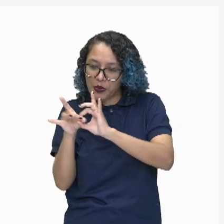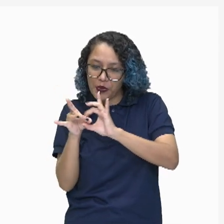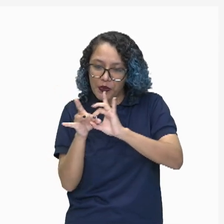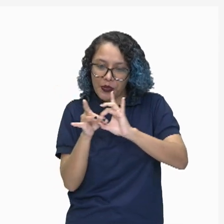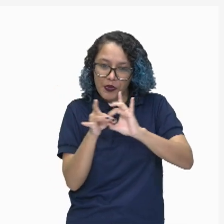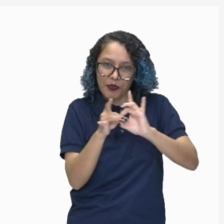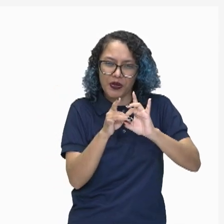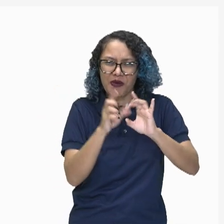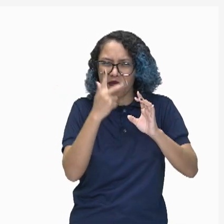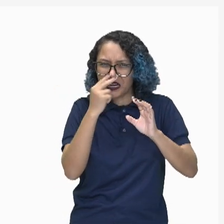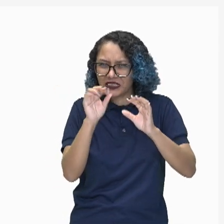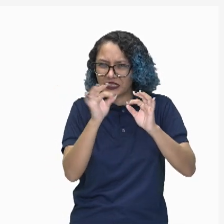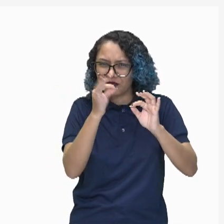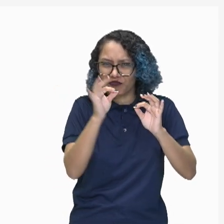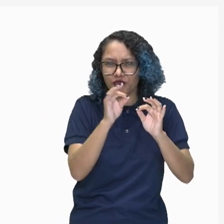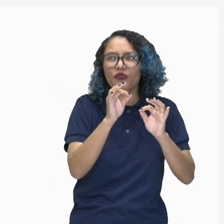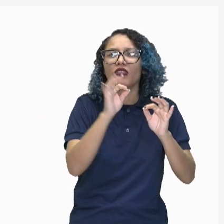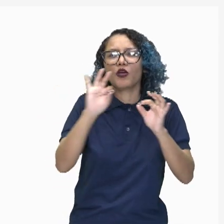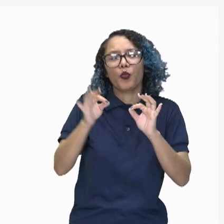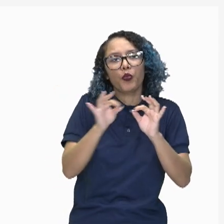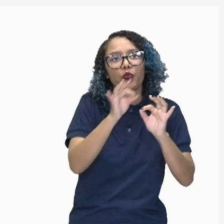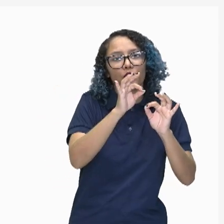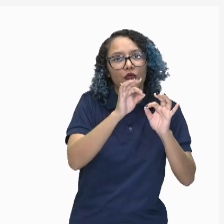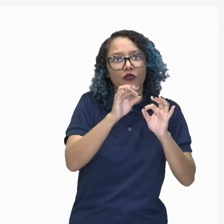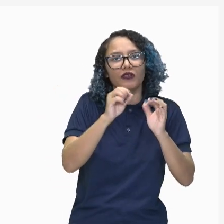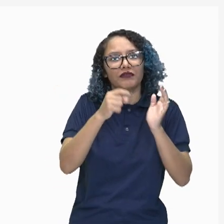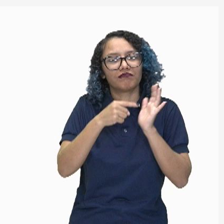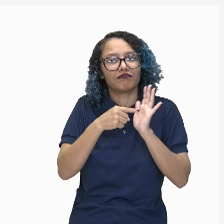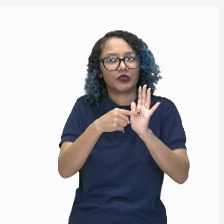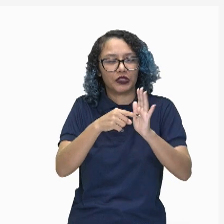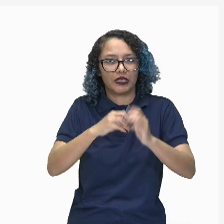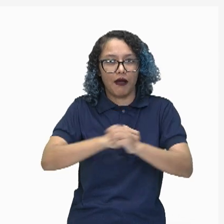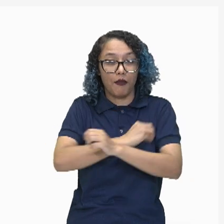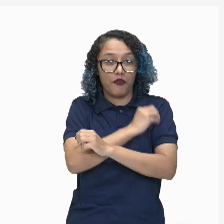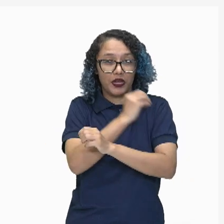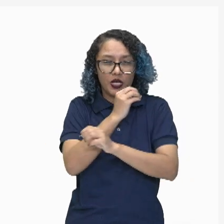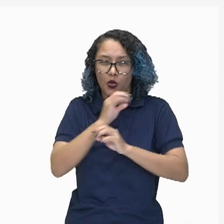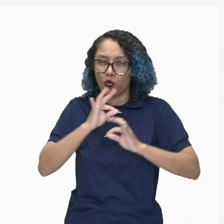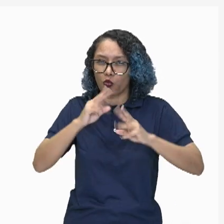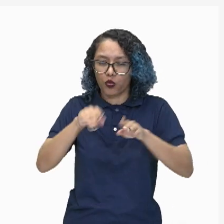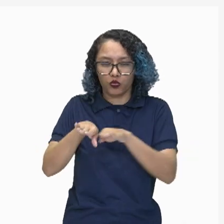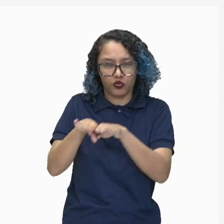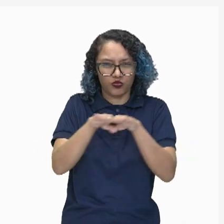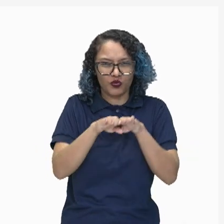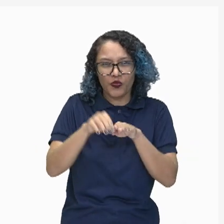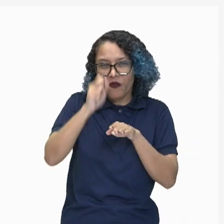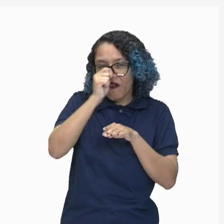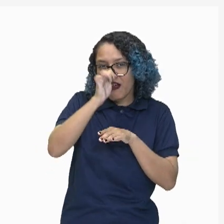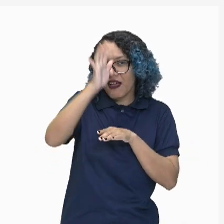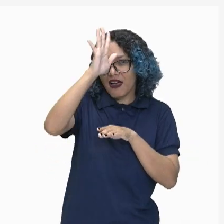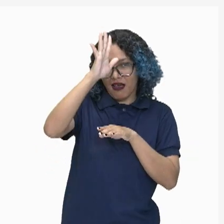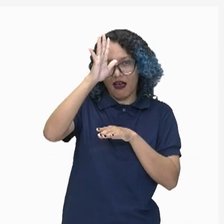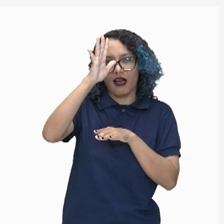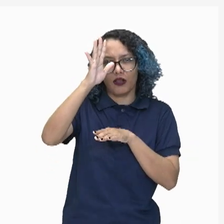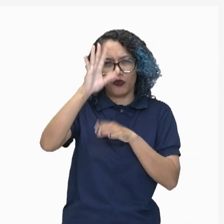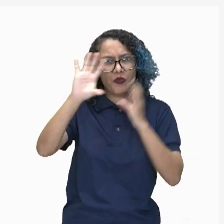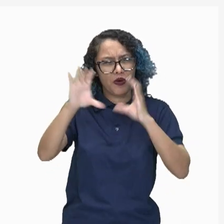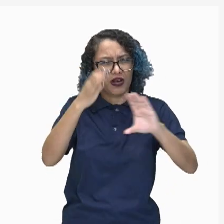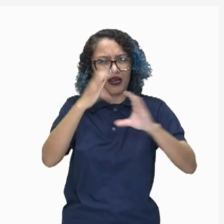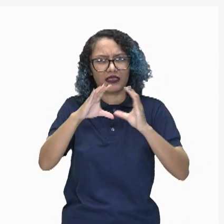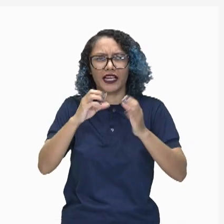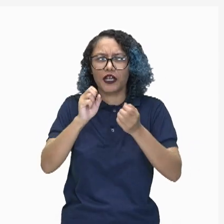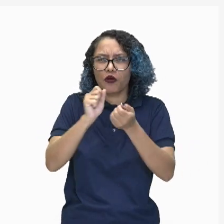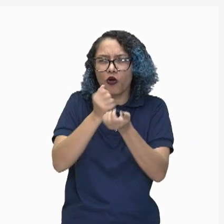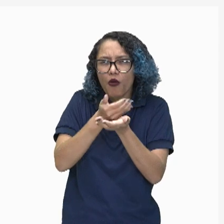de tecer, como se eu estivesse costurando uma manhã entre todos os galos. Os galos vão cantando, amanhã vai surgindo aquela luz mais clara,